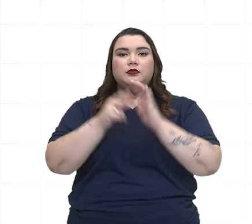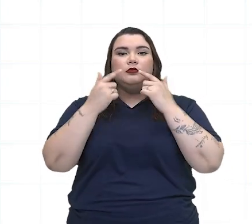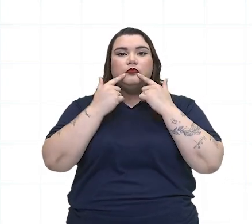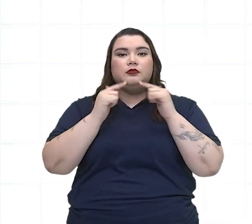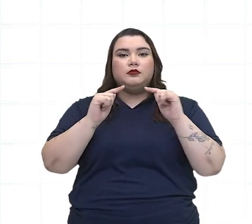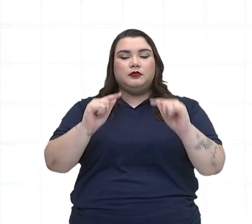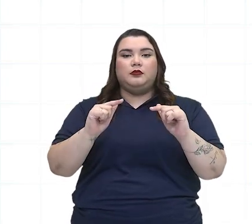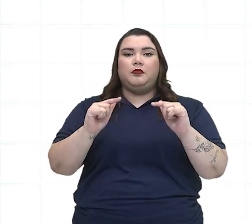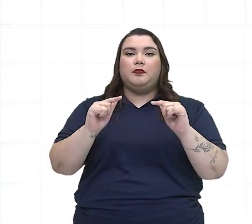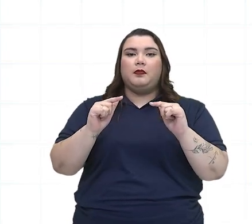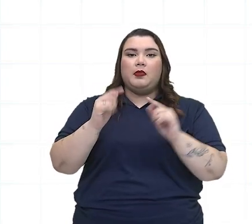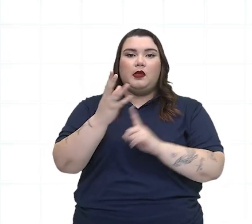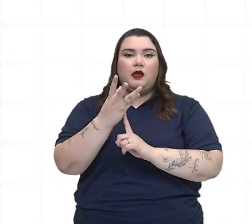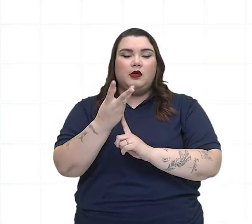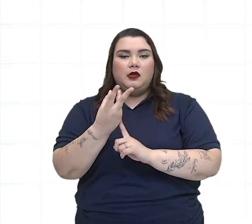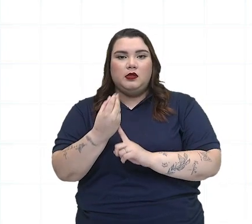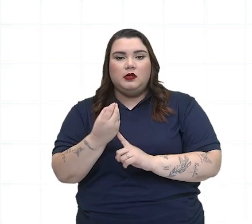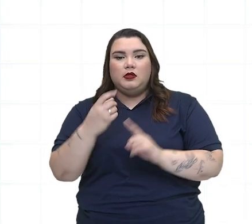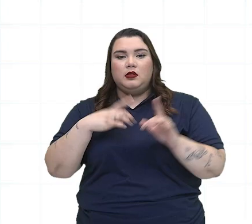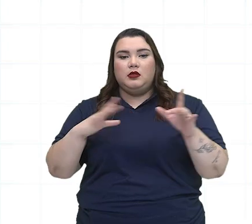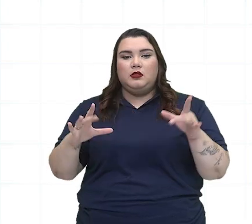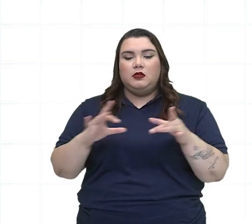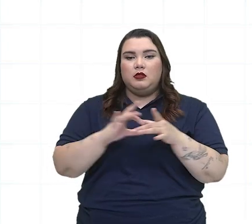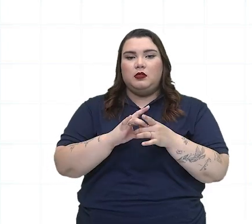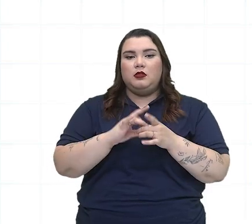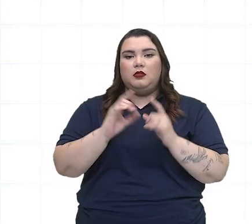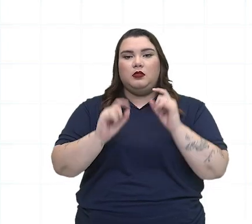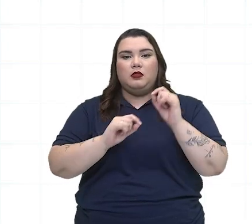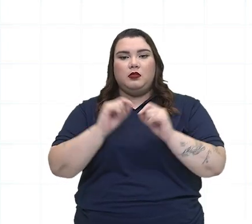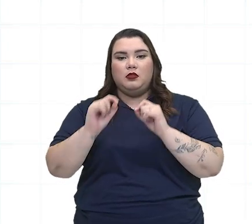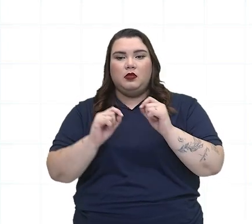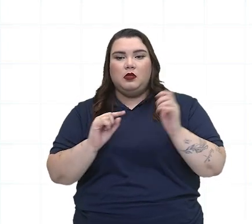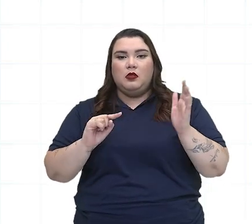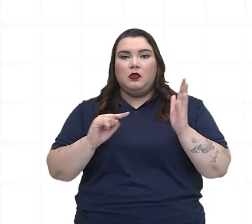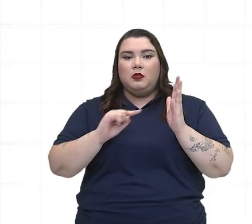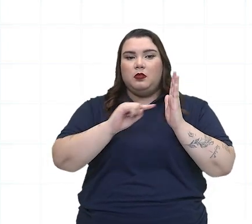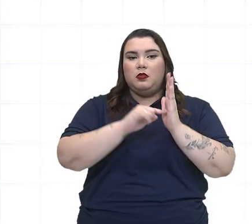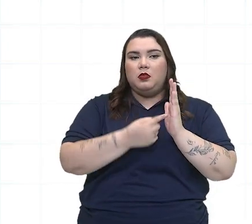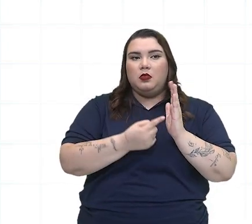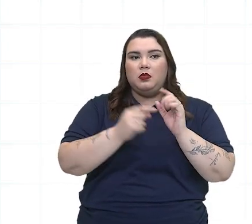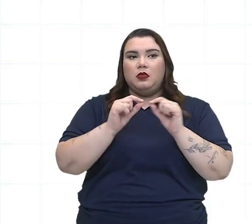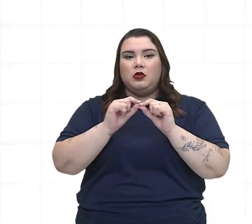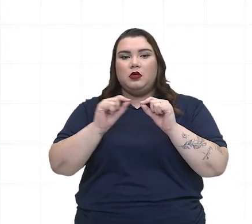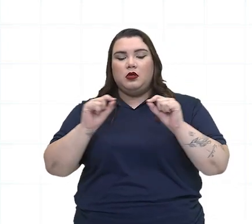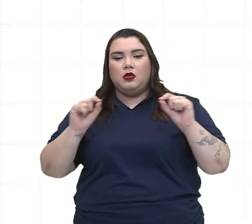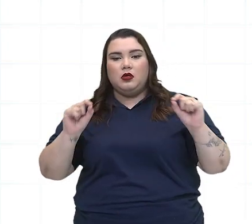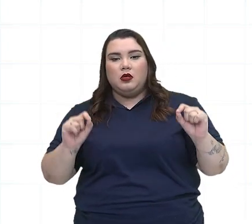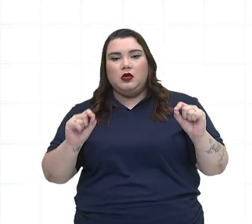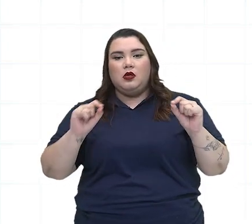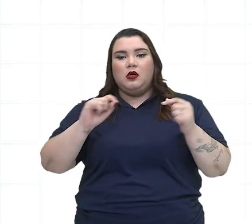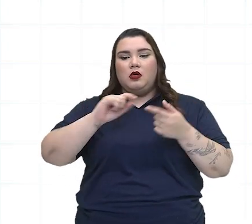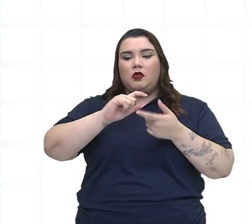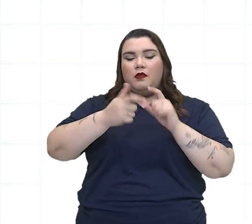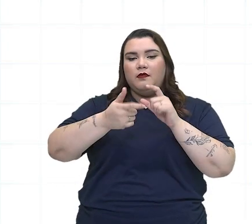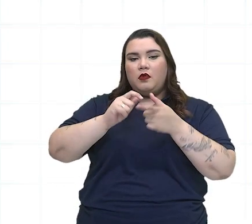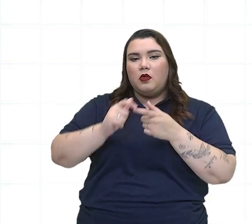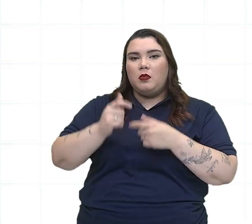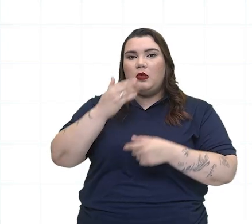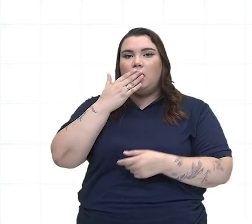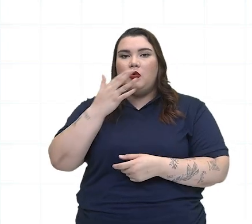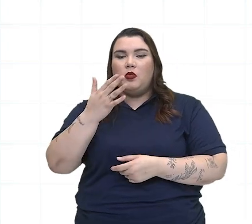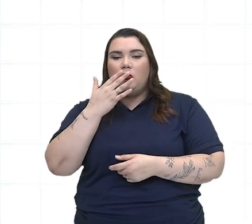linguagem de uma pintura, que costumam incluir o ponto, a linha, a forma, a